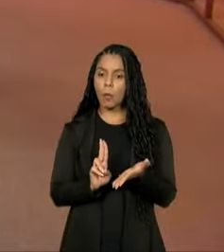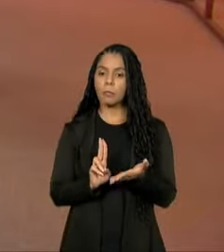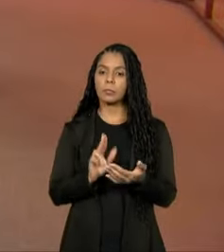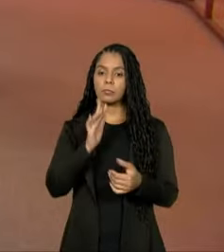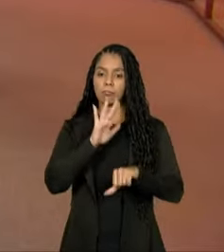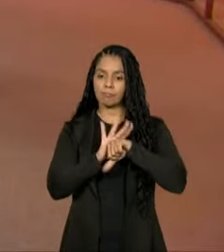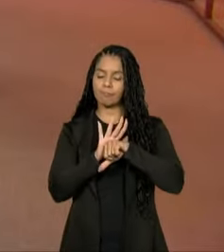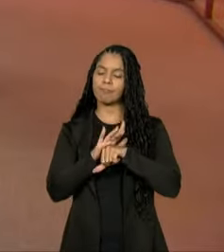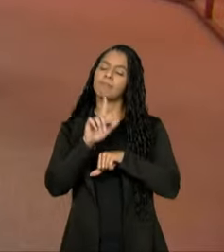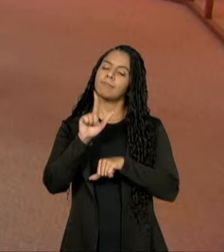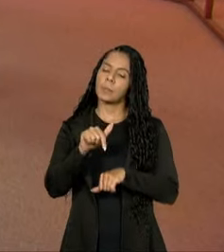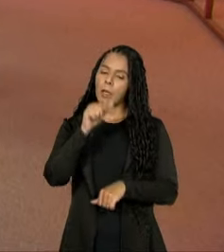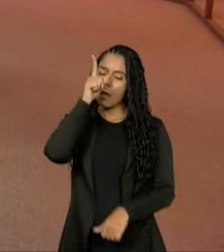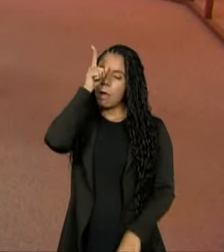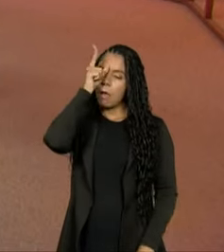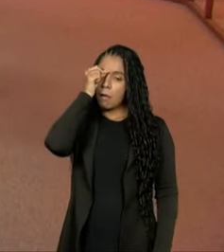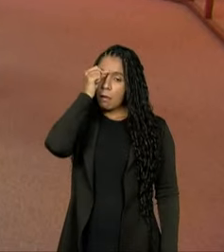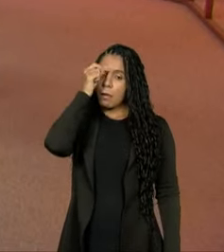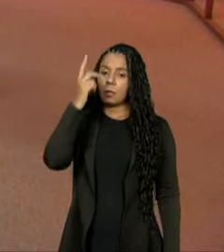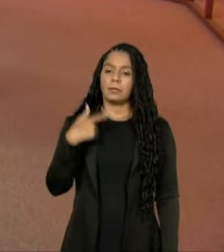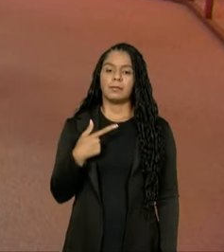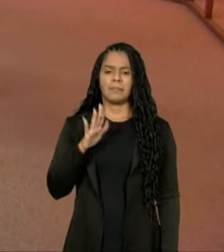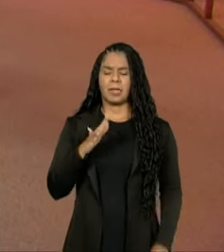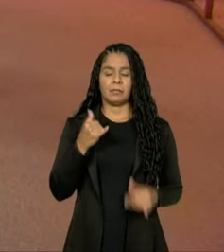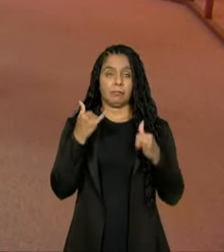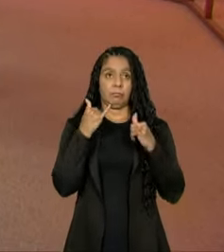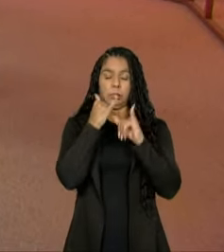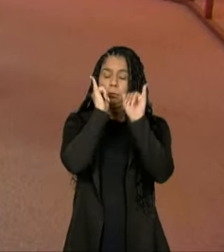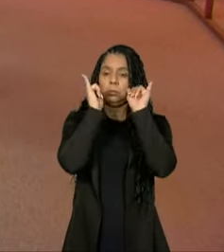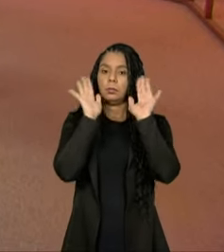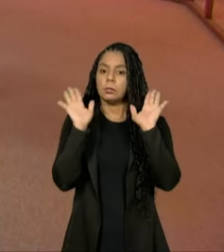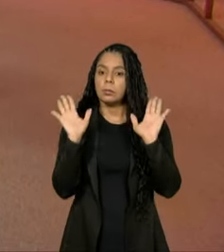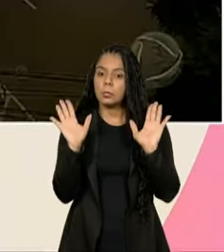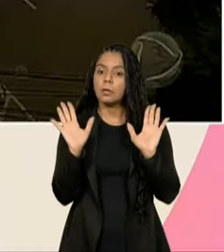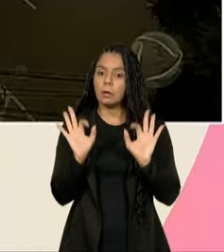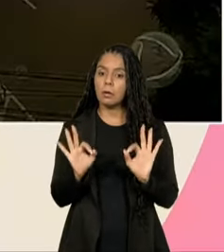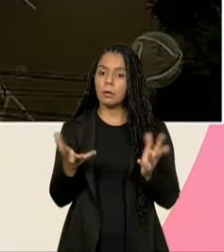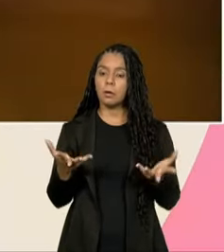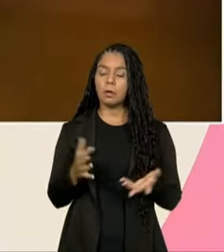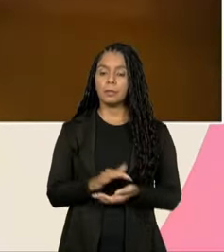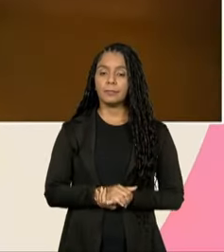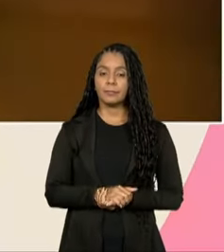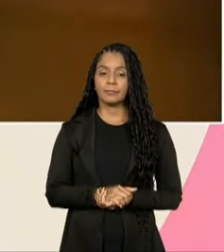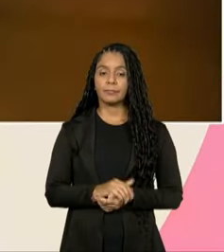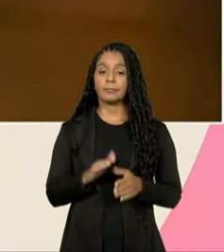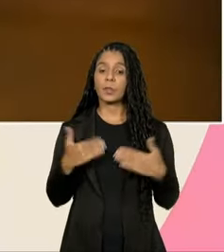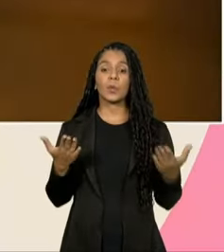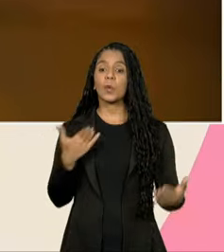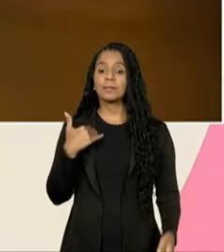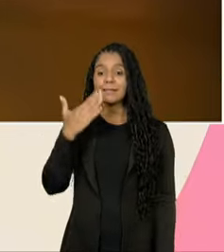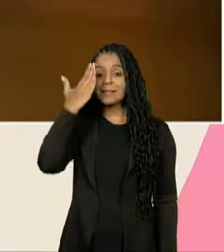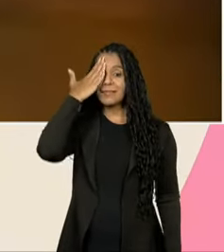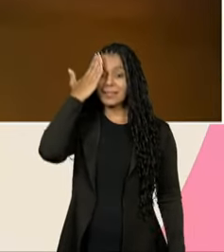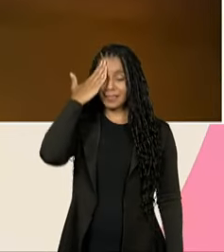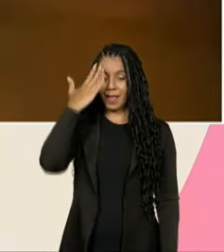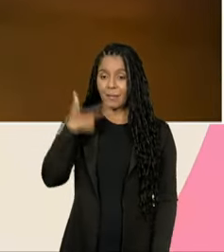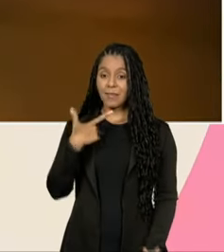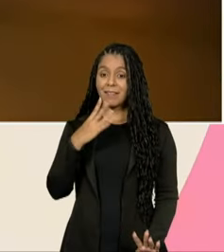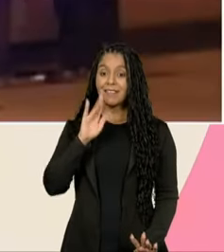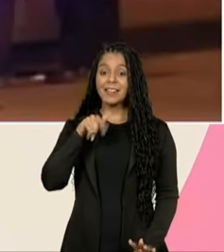mesma medida veio um choque muito grande, né? Quando você sabe do